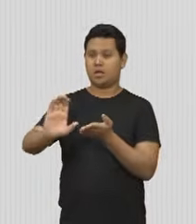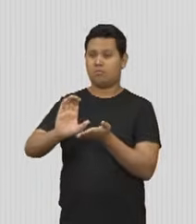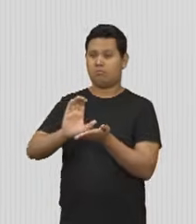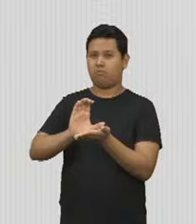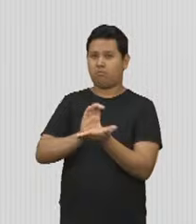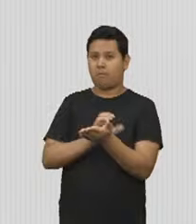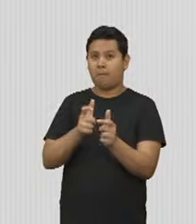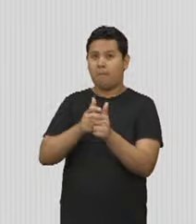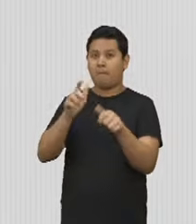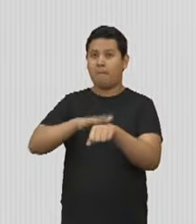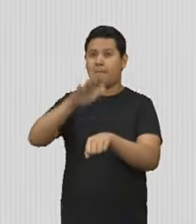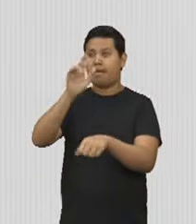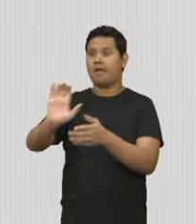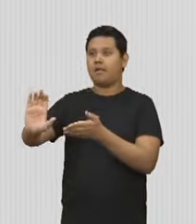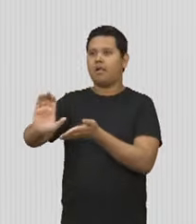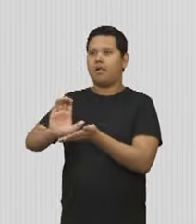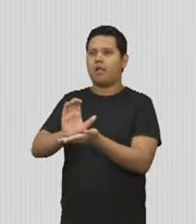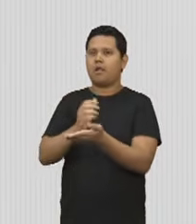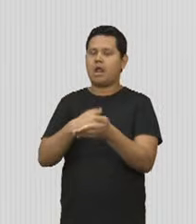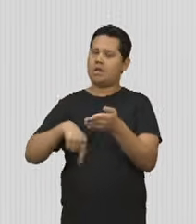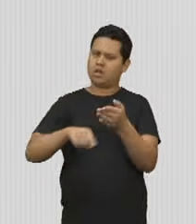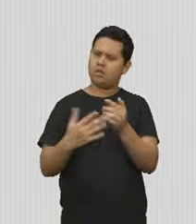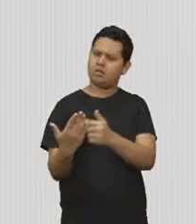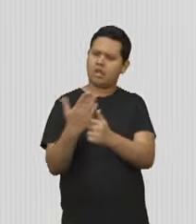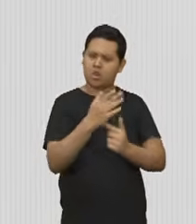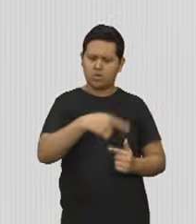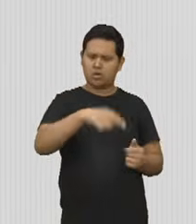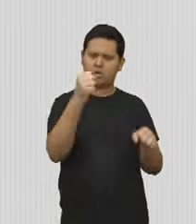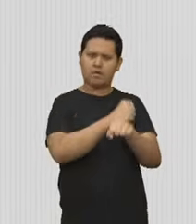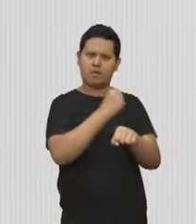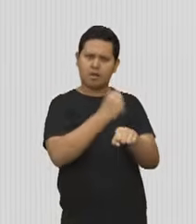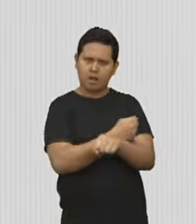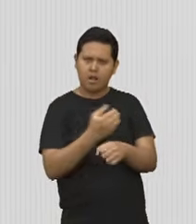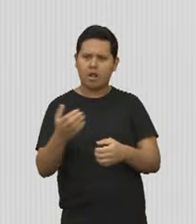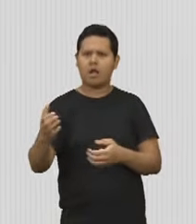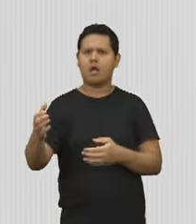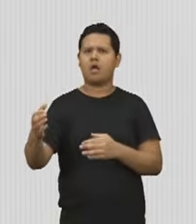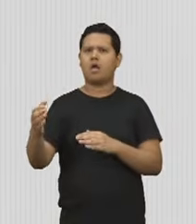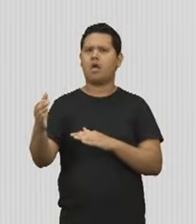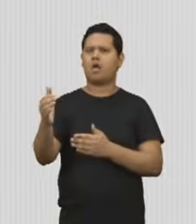que ajudam a gente a construir os serviços, construir as obras. E